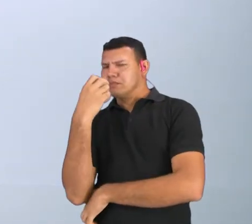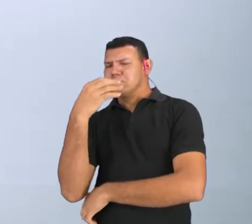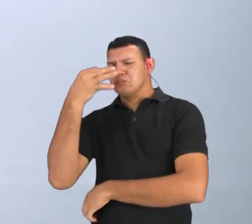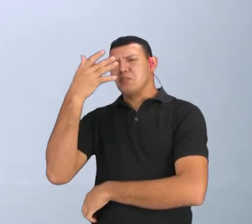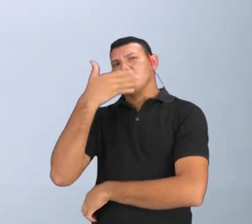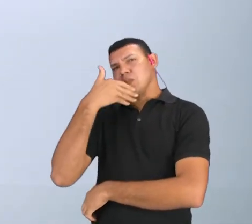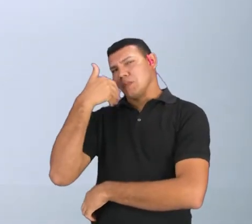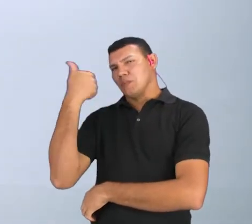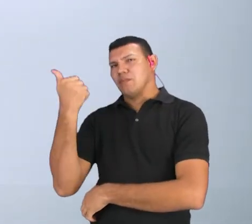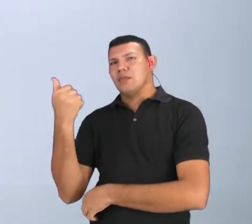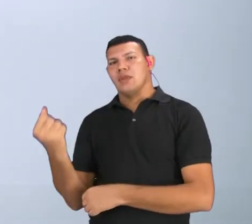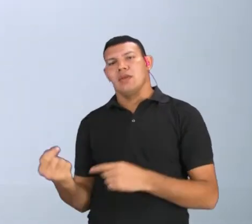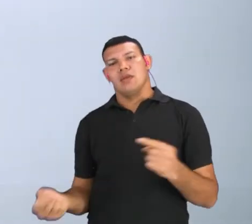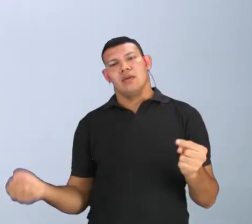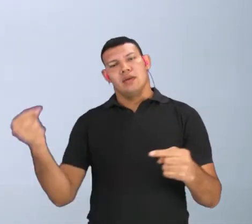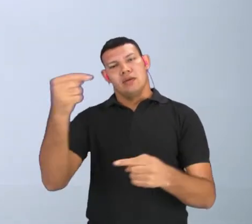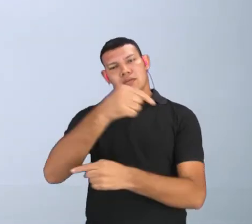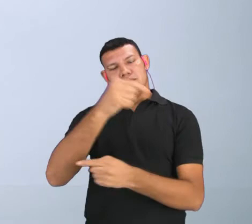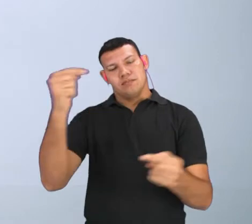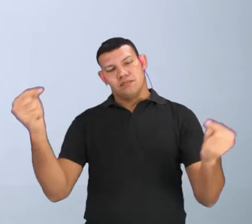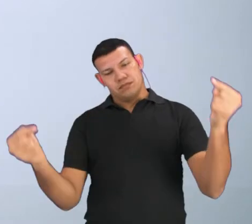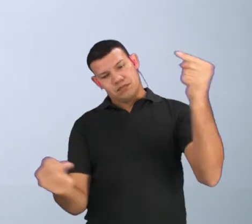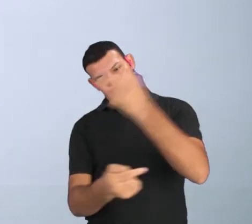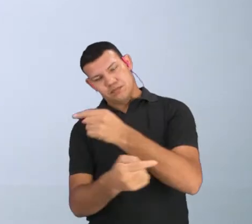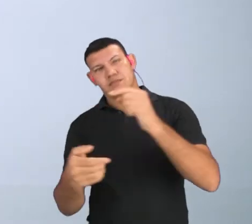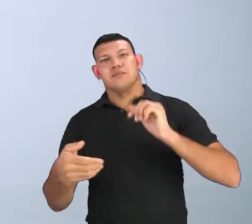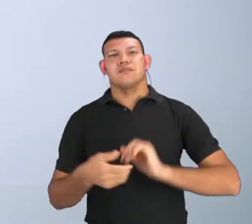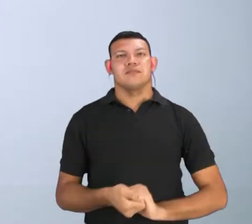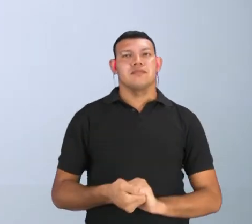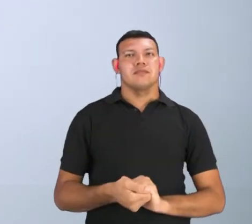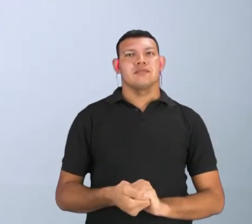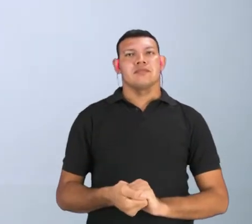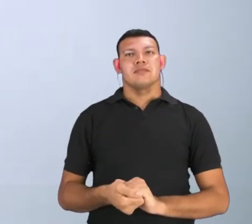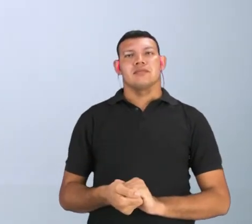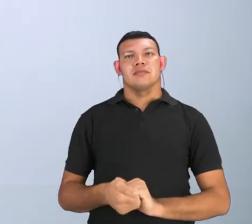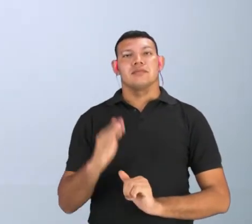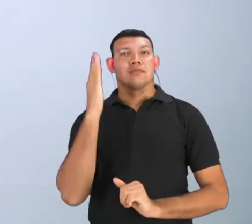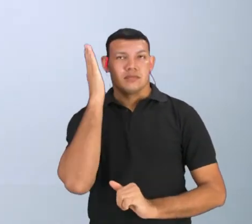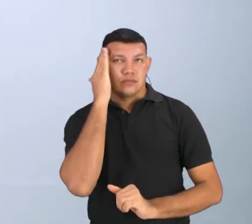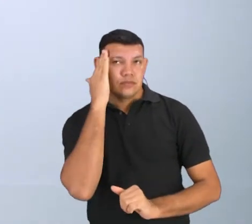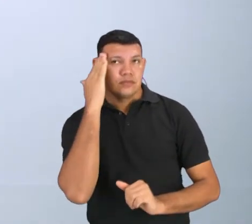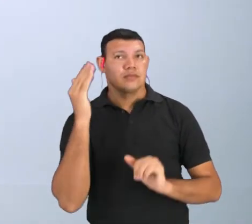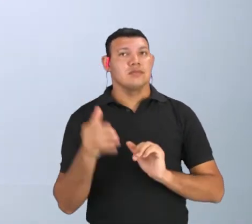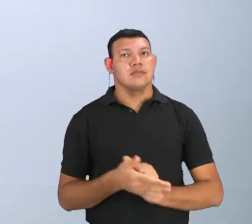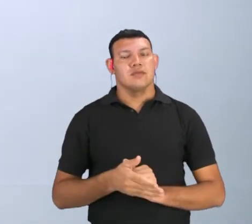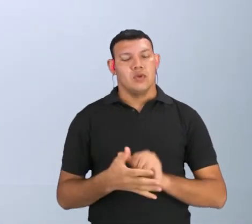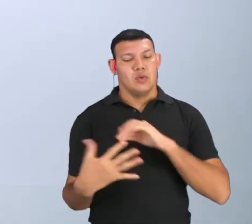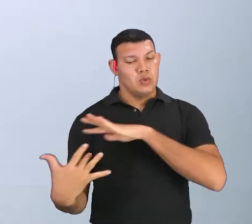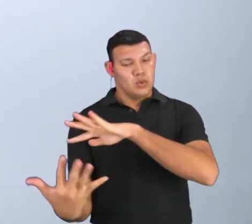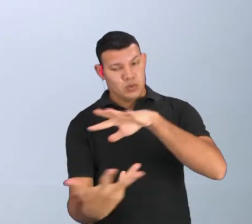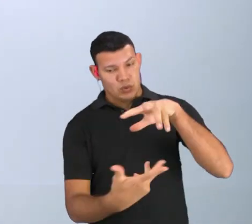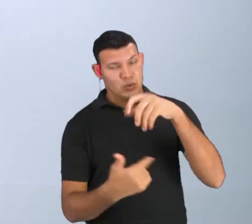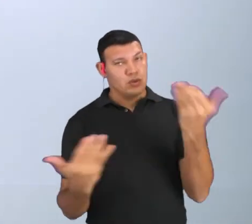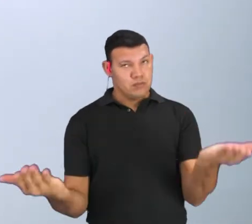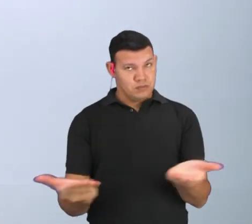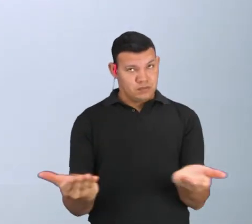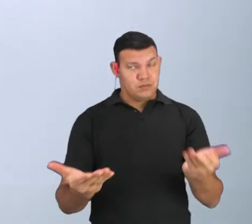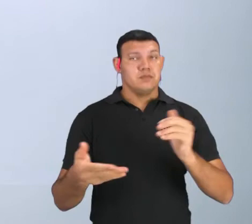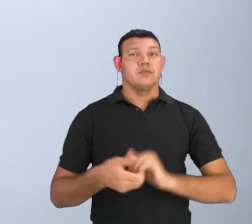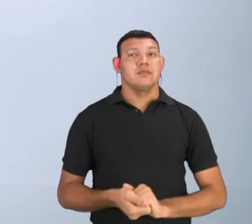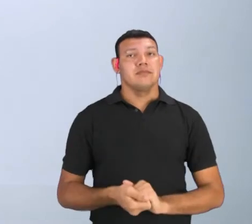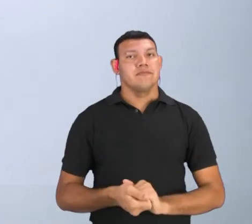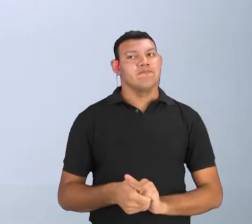oral é mais eficiente e vice-versa, ou menos eficiente. Entendem? No mundo moderno em que nós